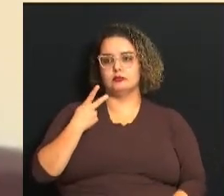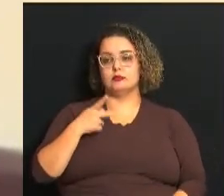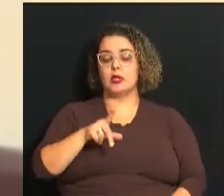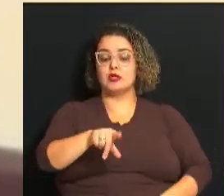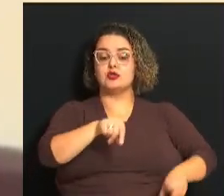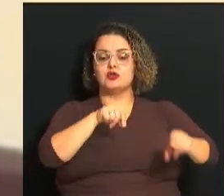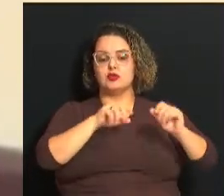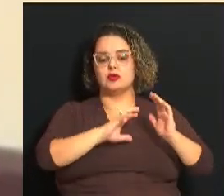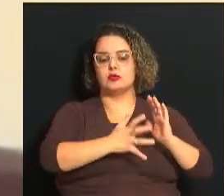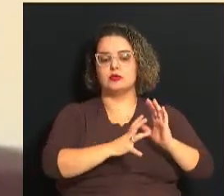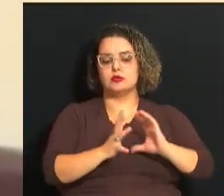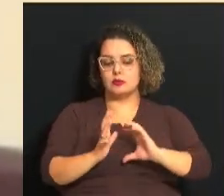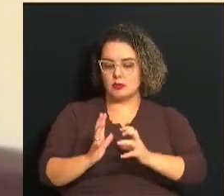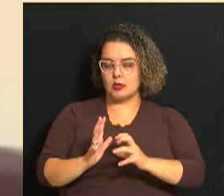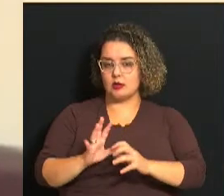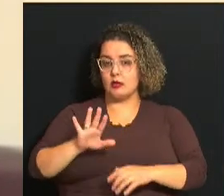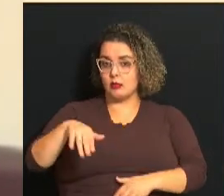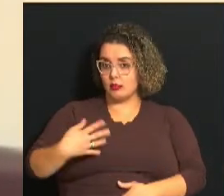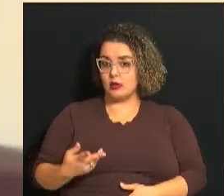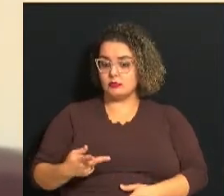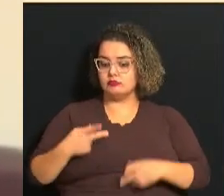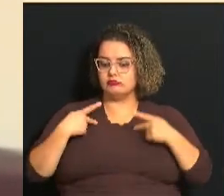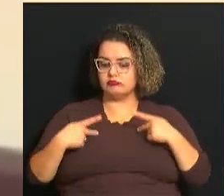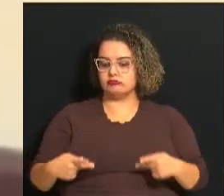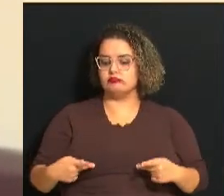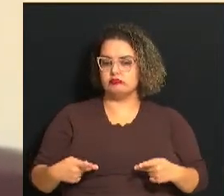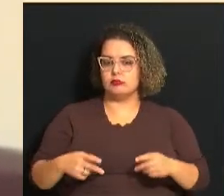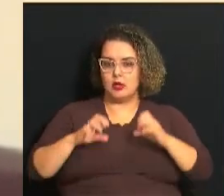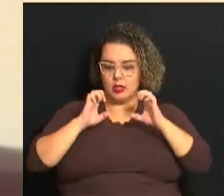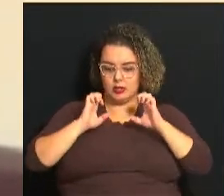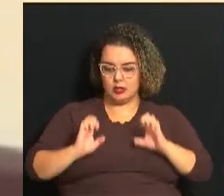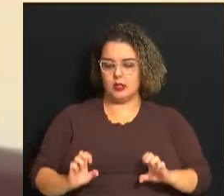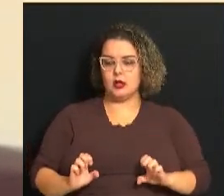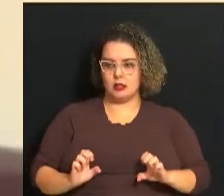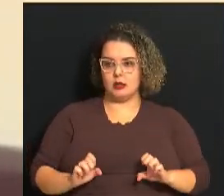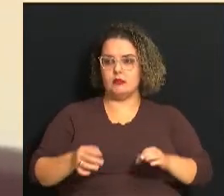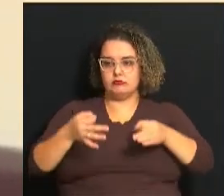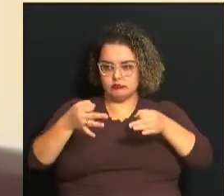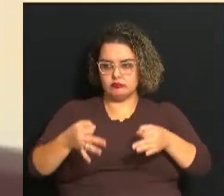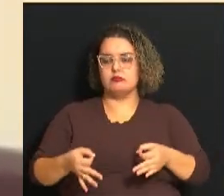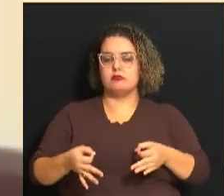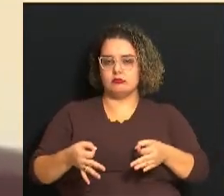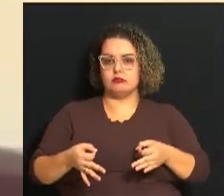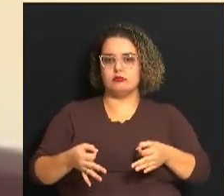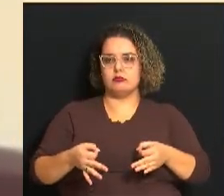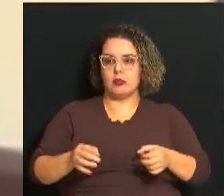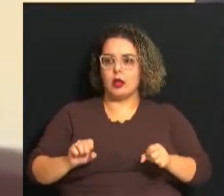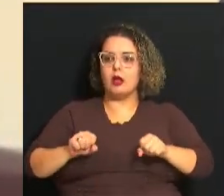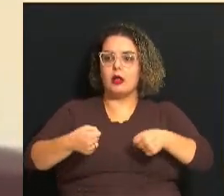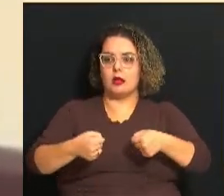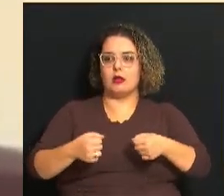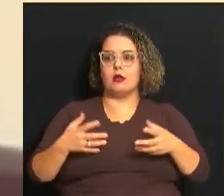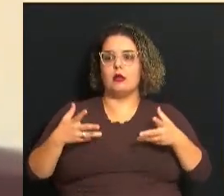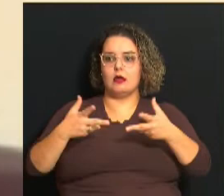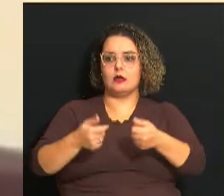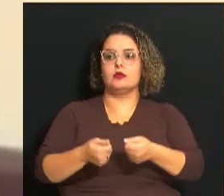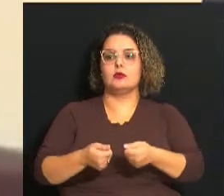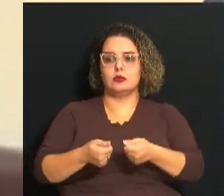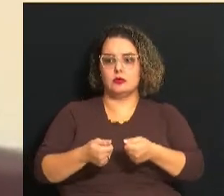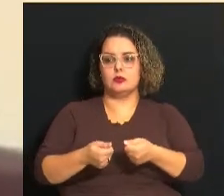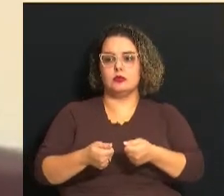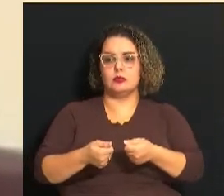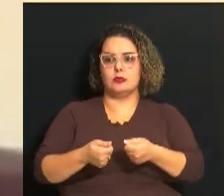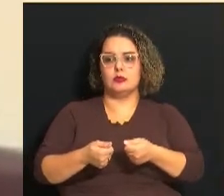quando você se posiciona de forma ética de forma correta a defender aquilo que deve ser